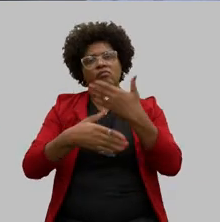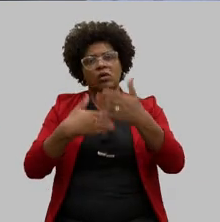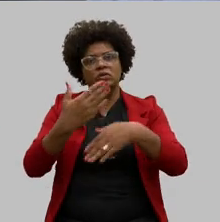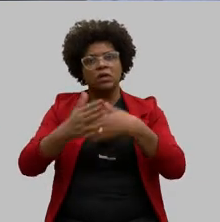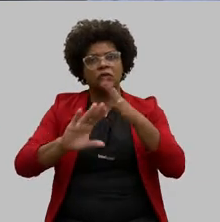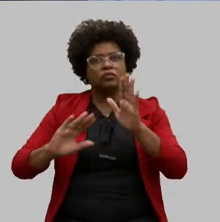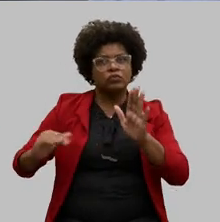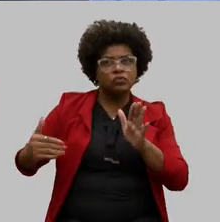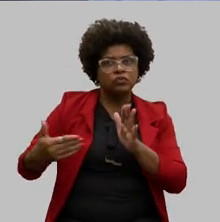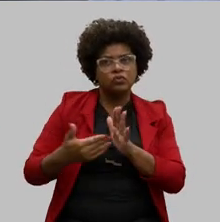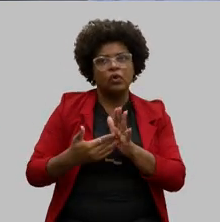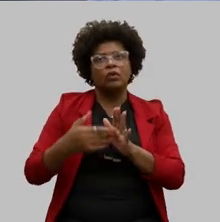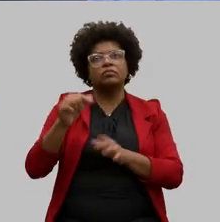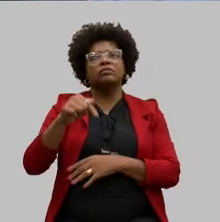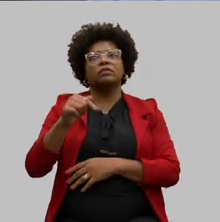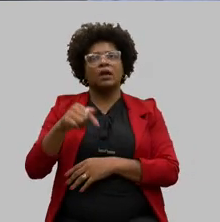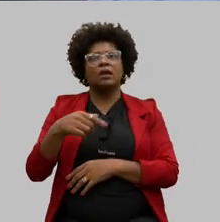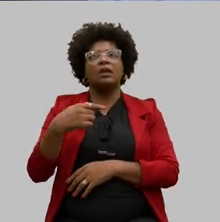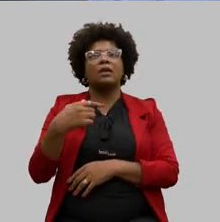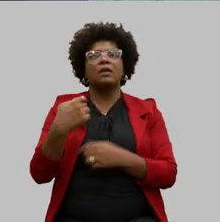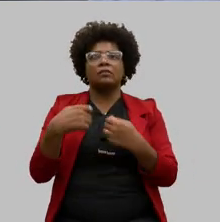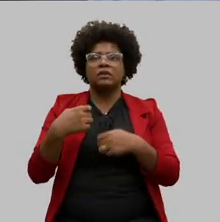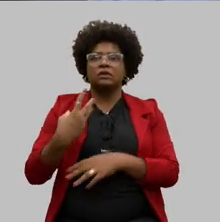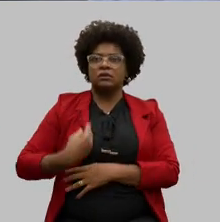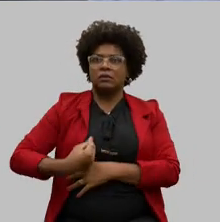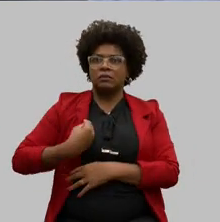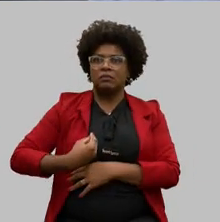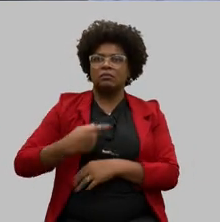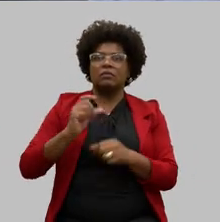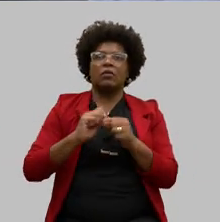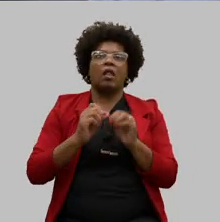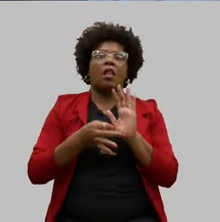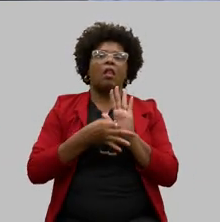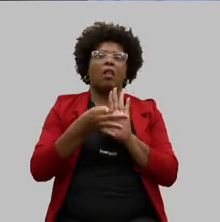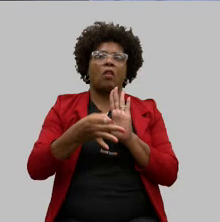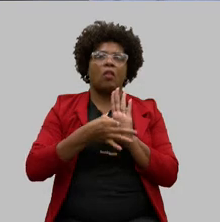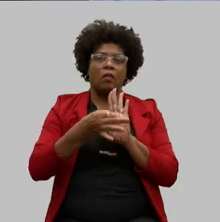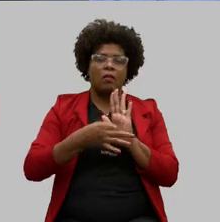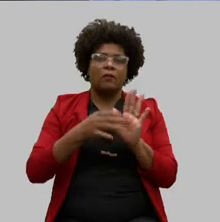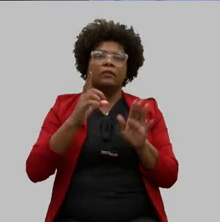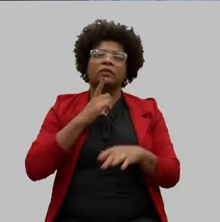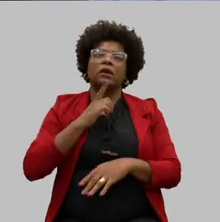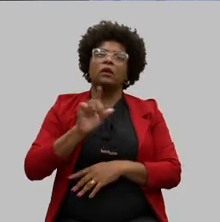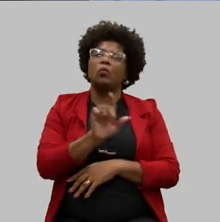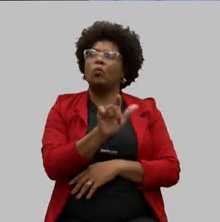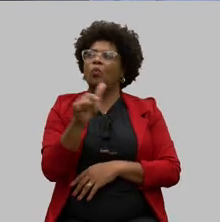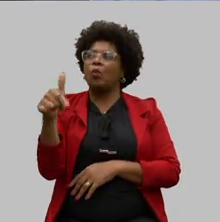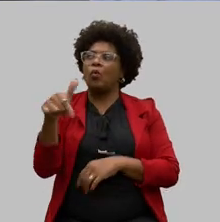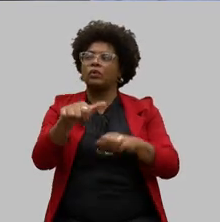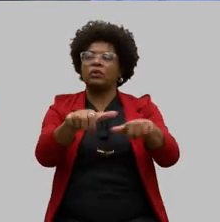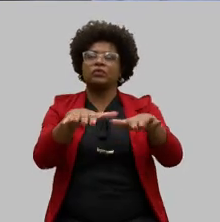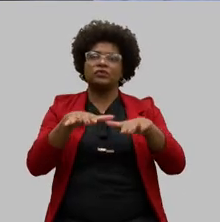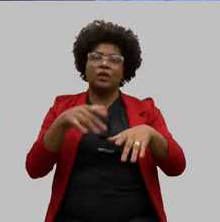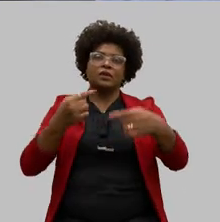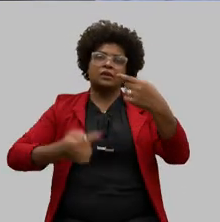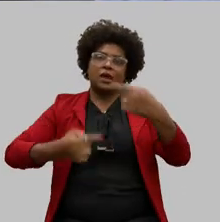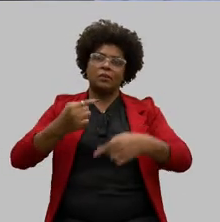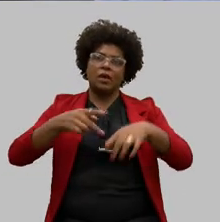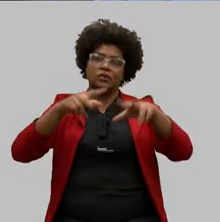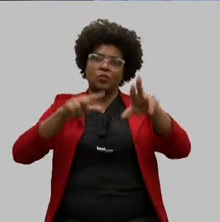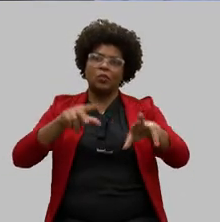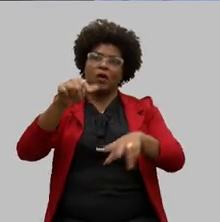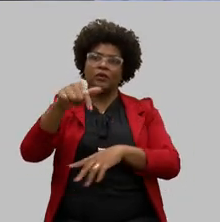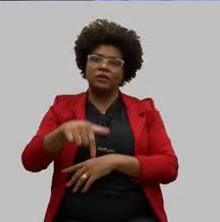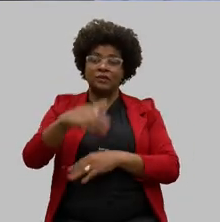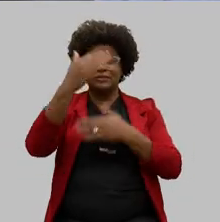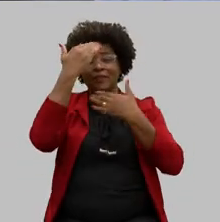não deixem de participar de trazer a suas sugestões e teremos outras audiências outros debates Públicos como esse eu